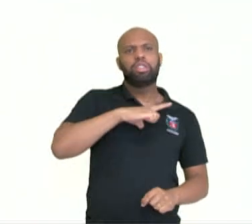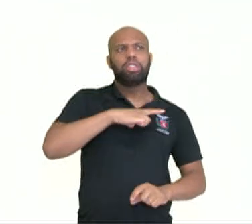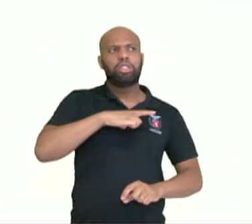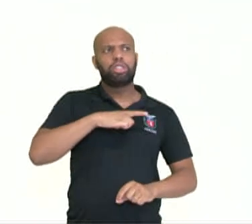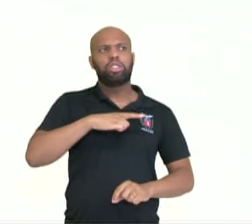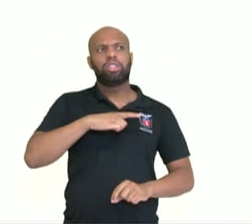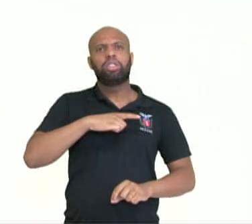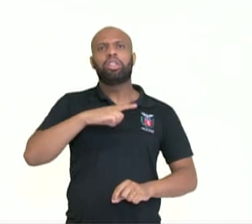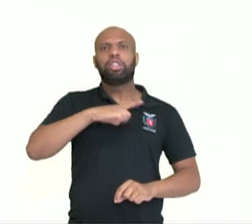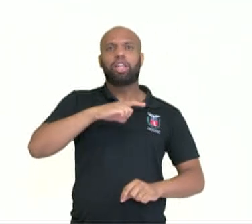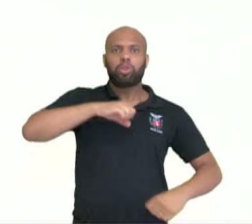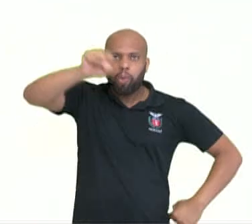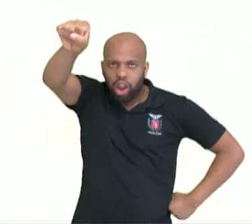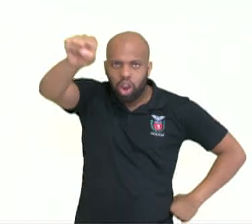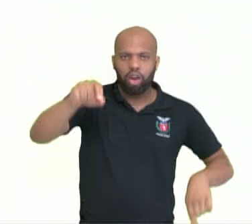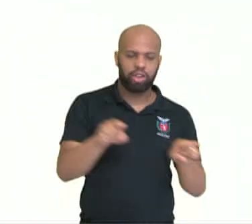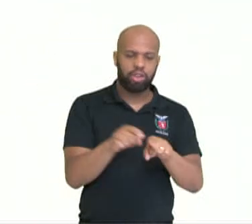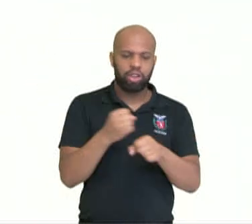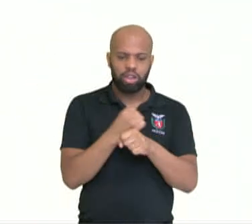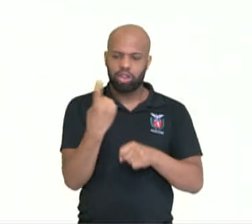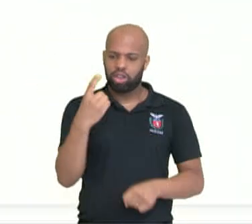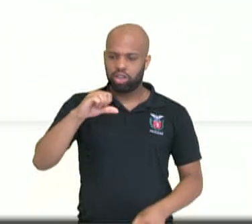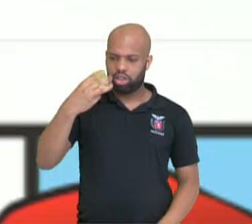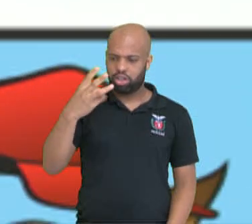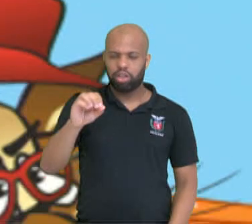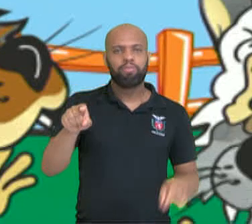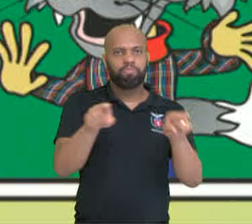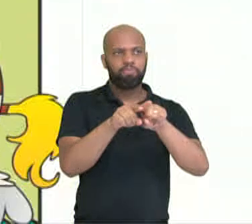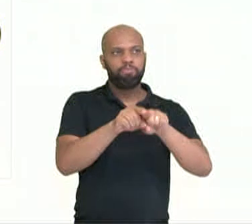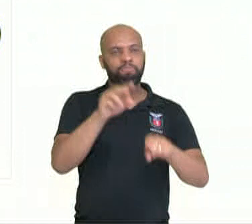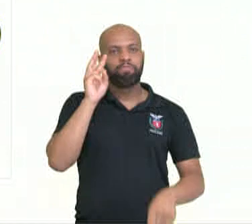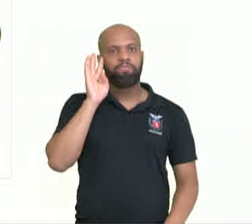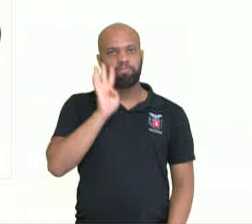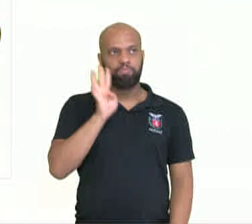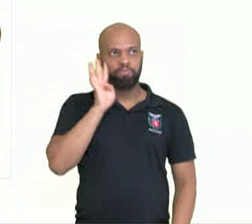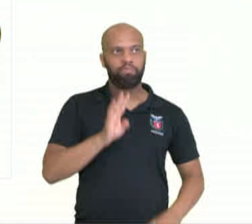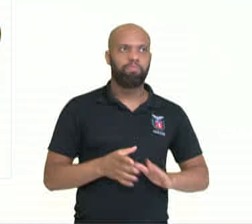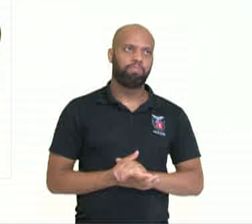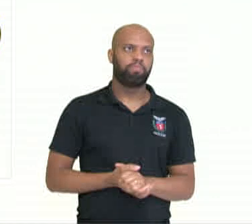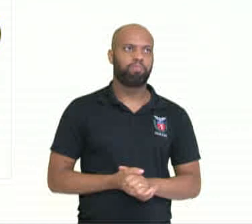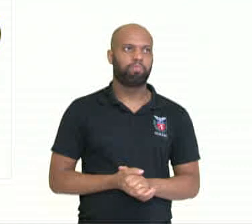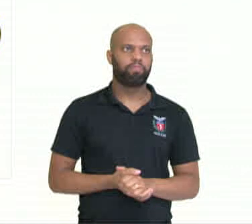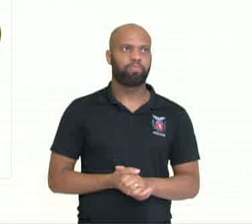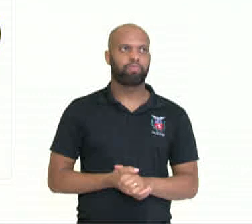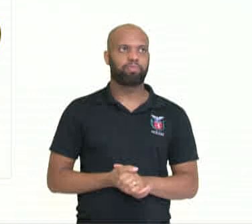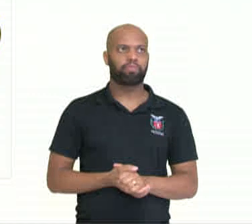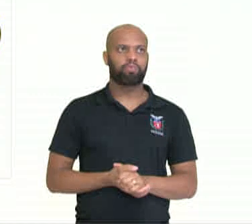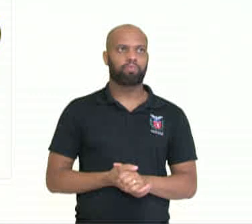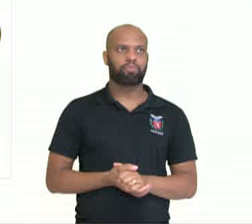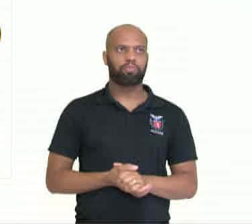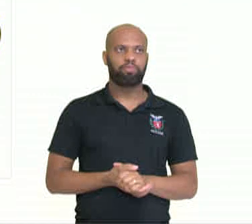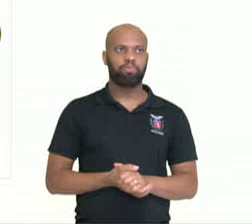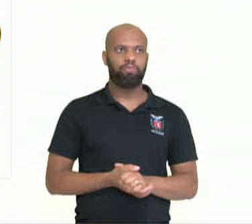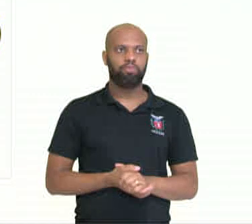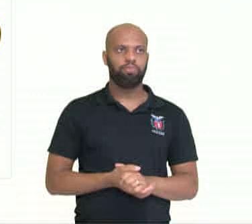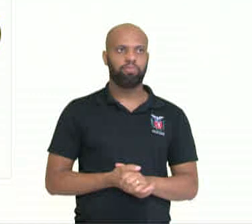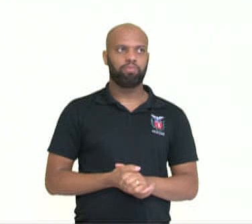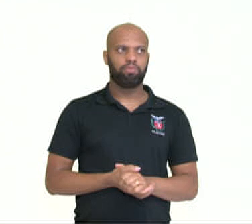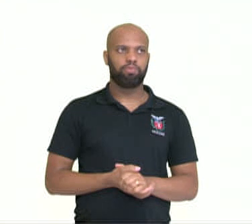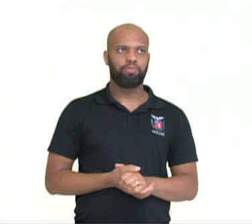almanacs dos super-heróis, né, nos anos 30, bem bacana. Então vamos lá, historinha. Pá.